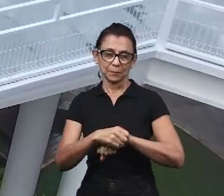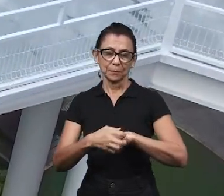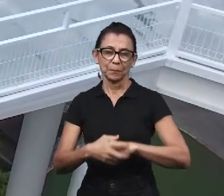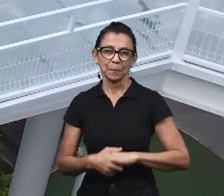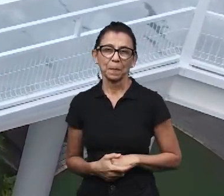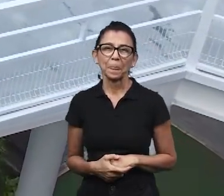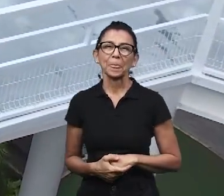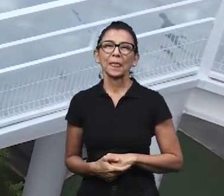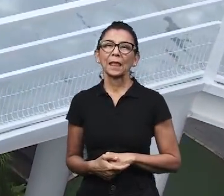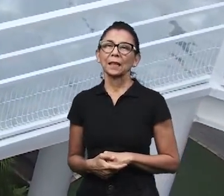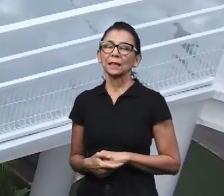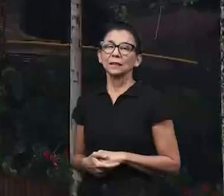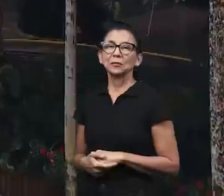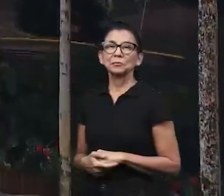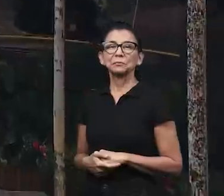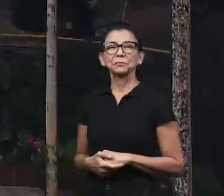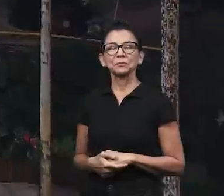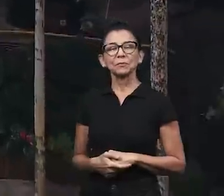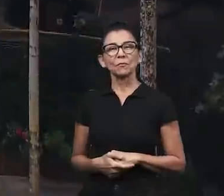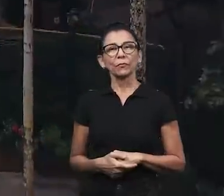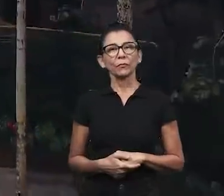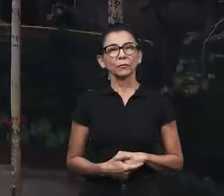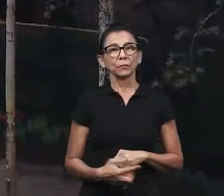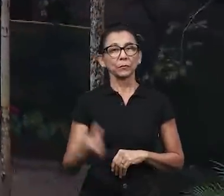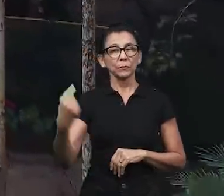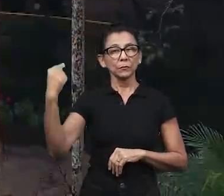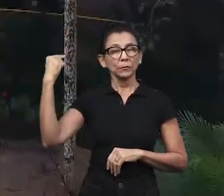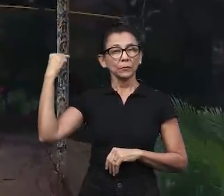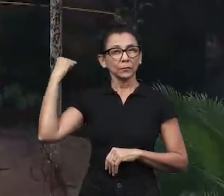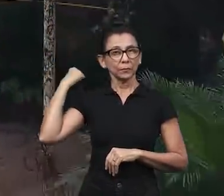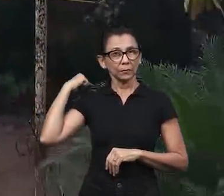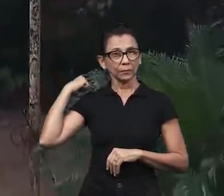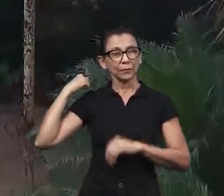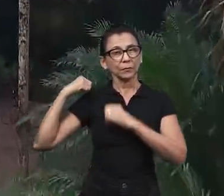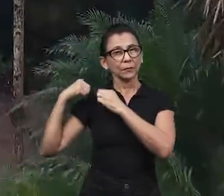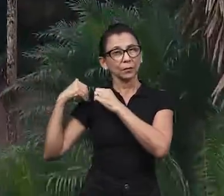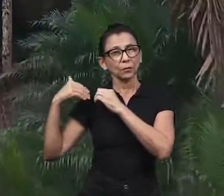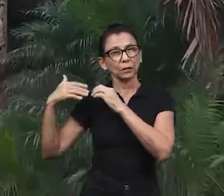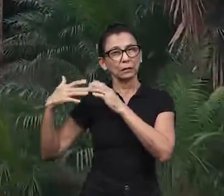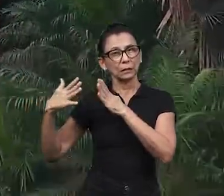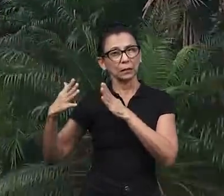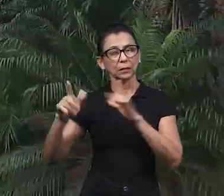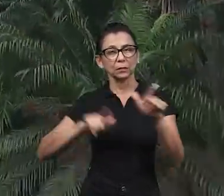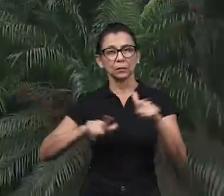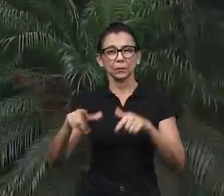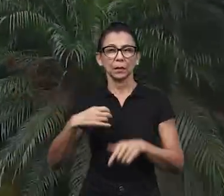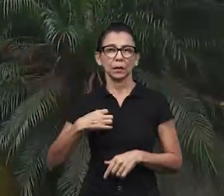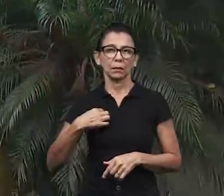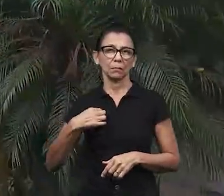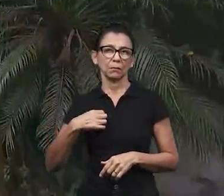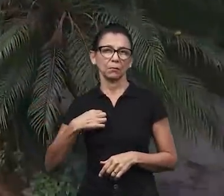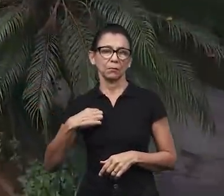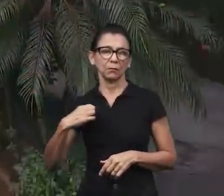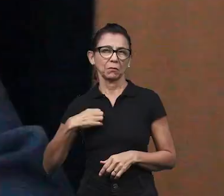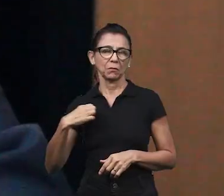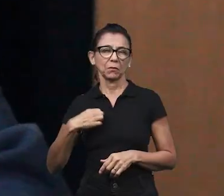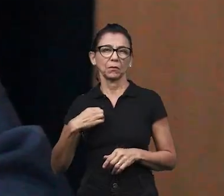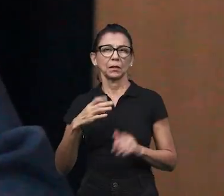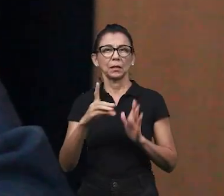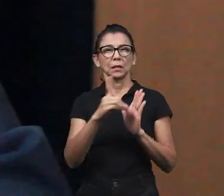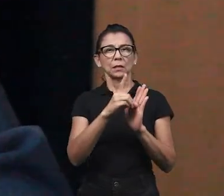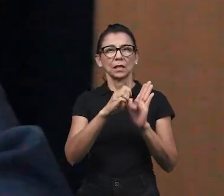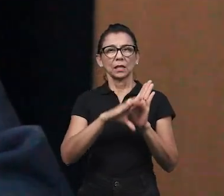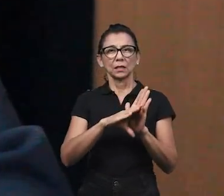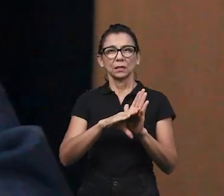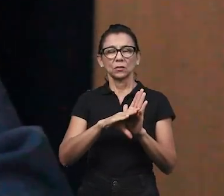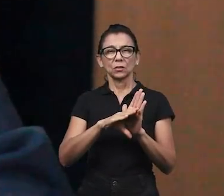aqui afirmar com muita propriedade que o início do trabalho voluntário se iniciou aí no final da década de